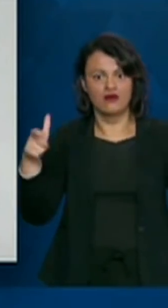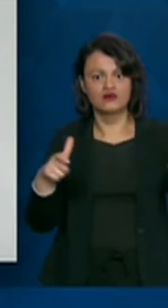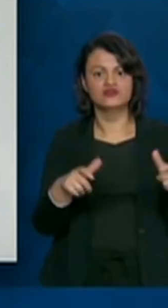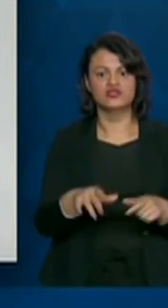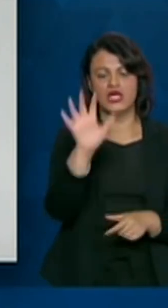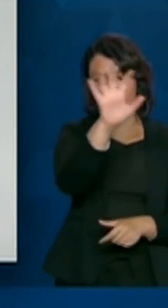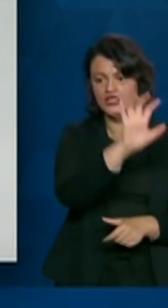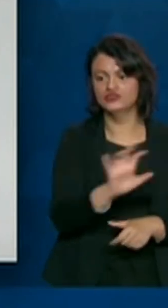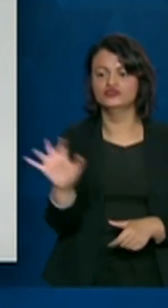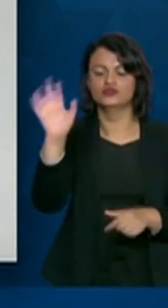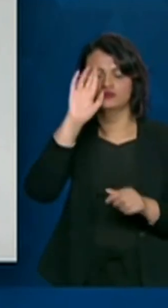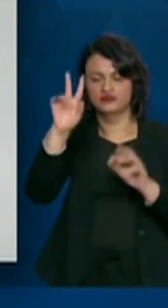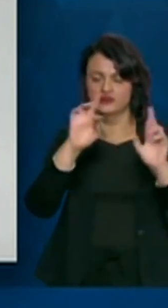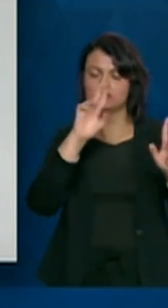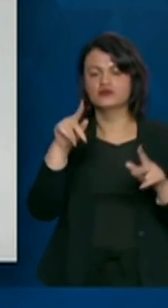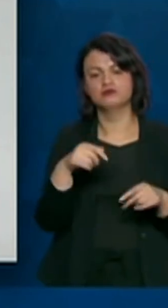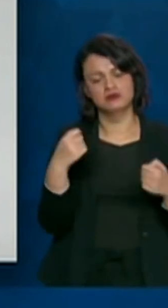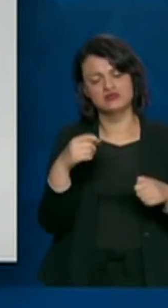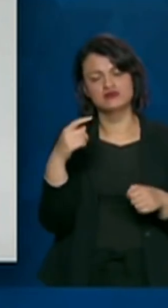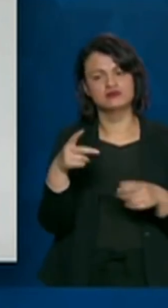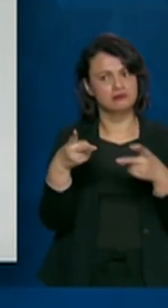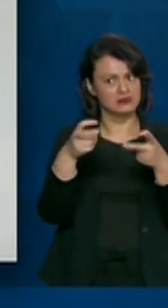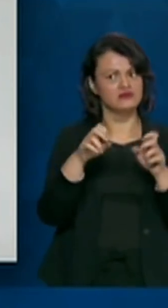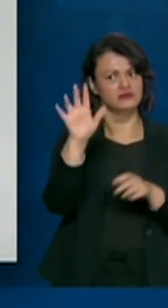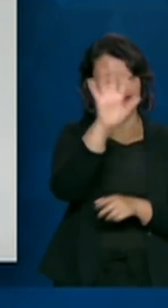em consideração. Próximo.